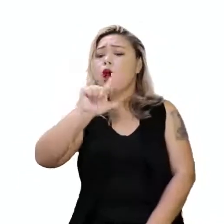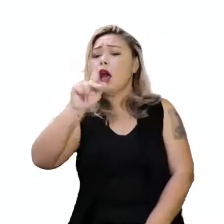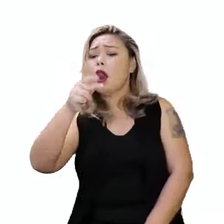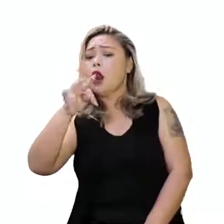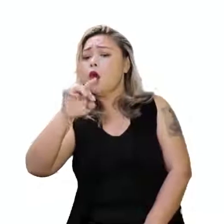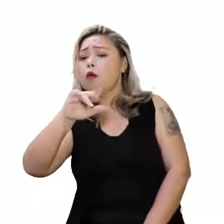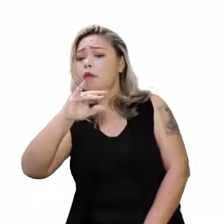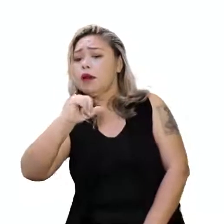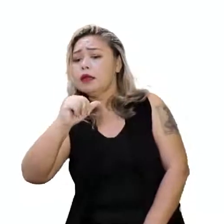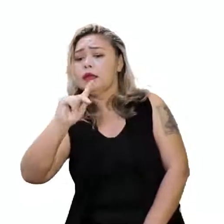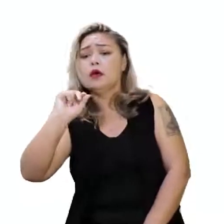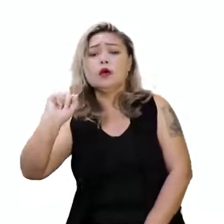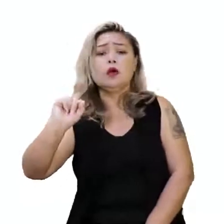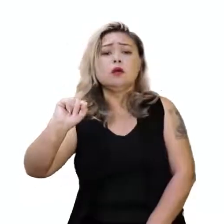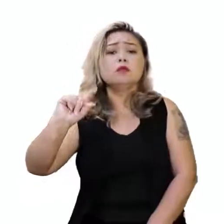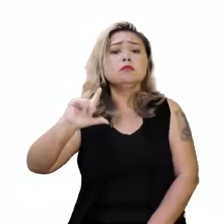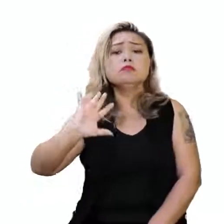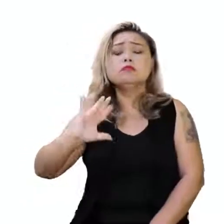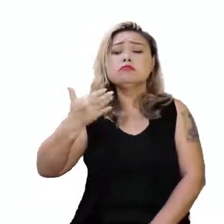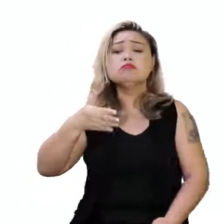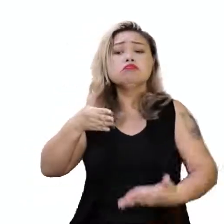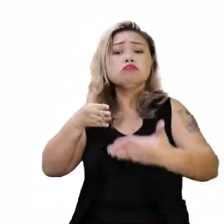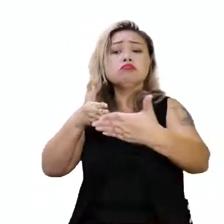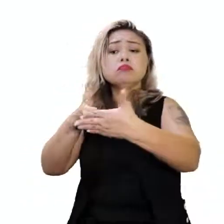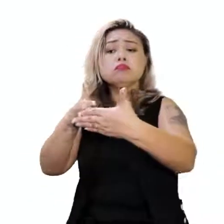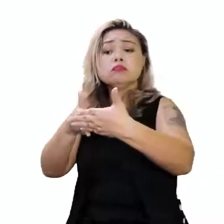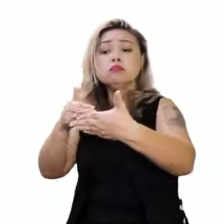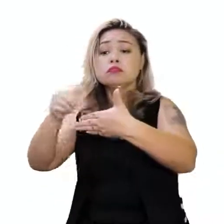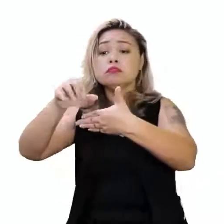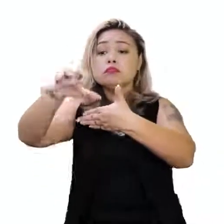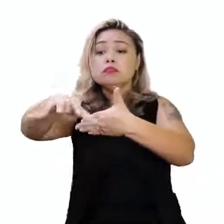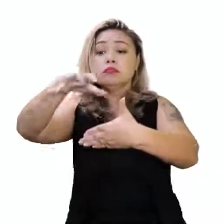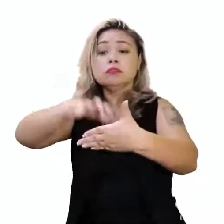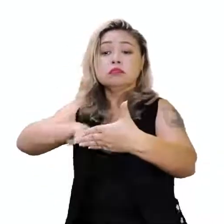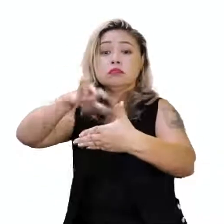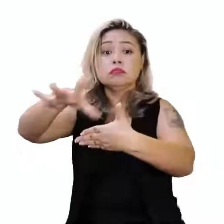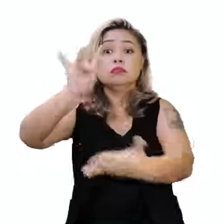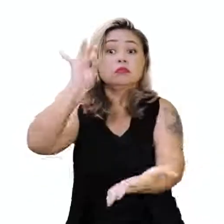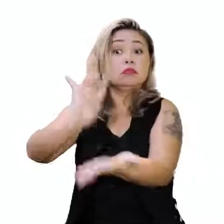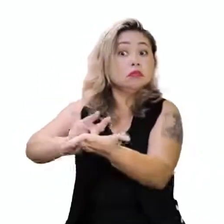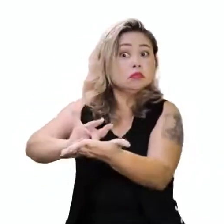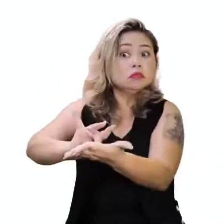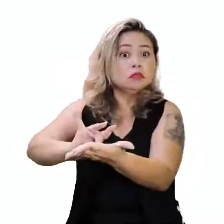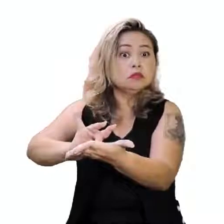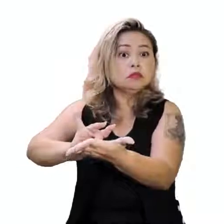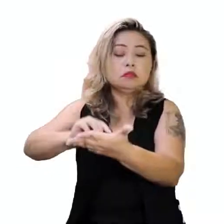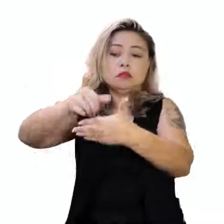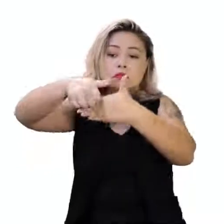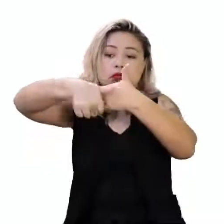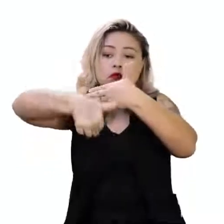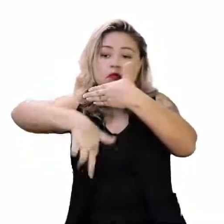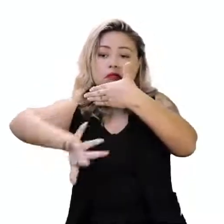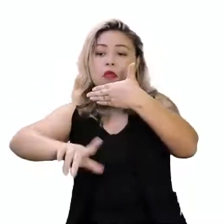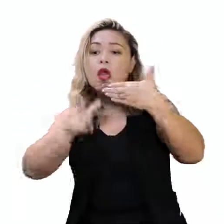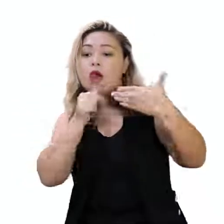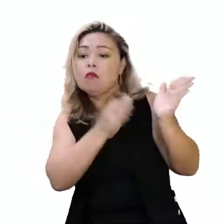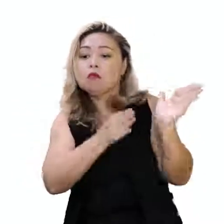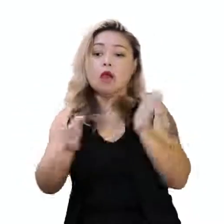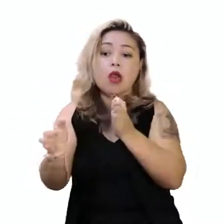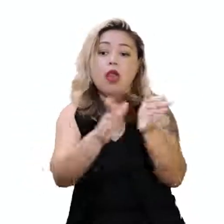alopátrica. Ela vai ocorrer devido a existirem fronteiras geográficas reais, cordilheiras,